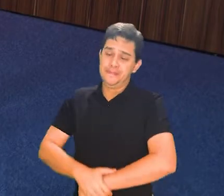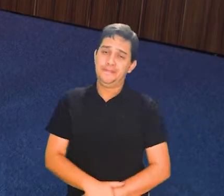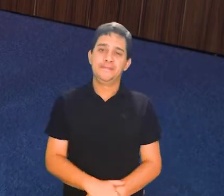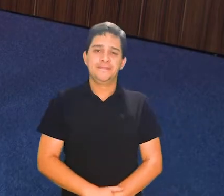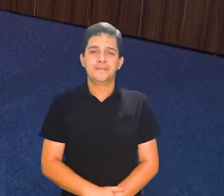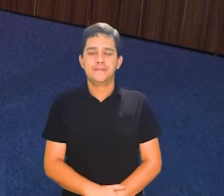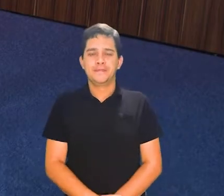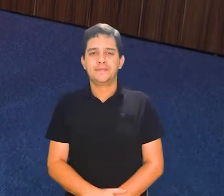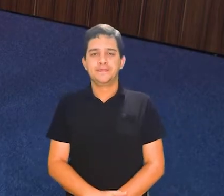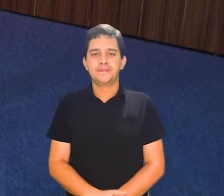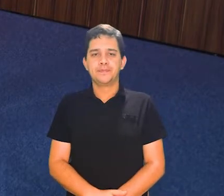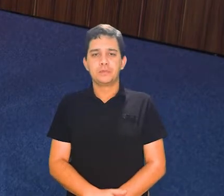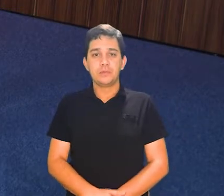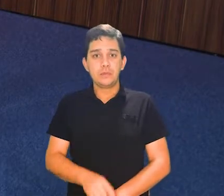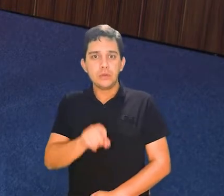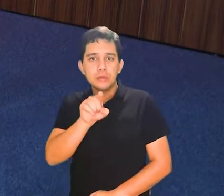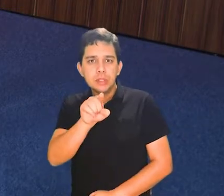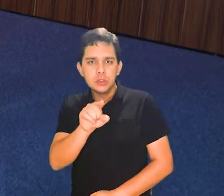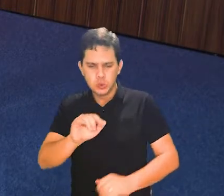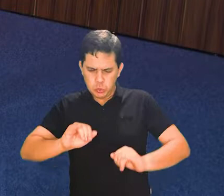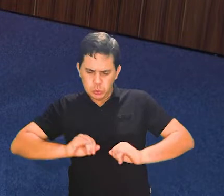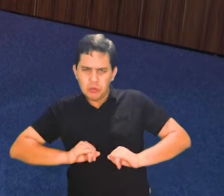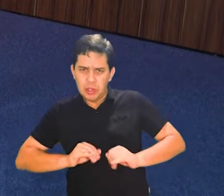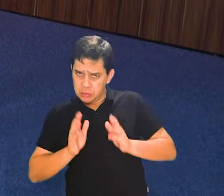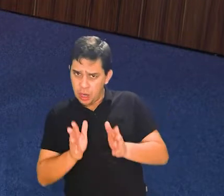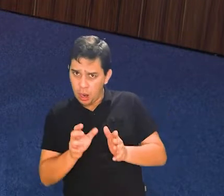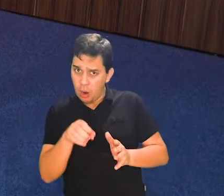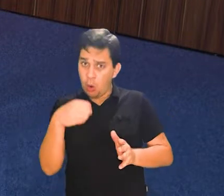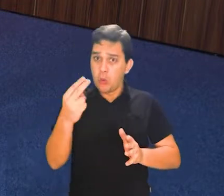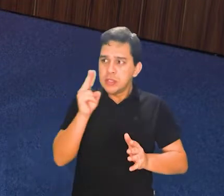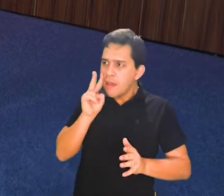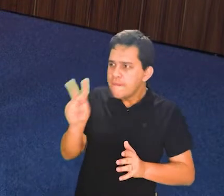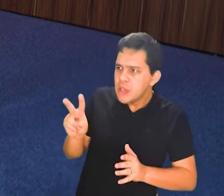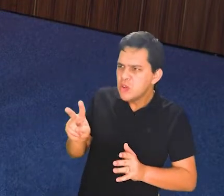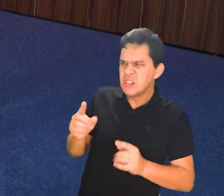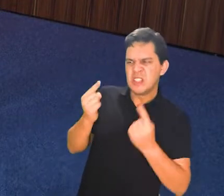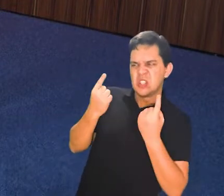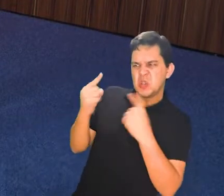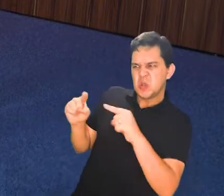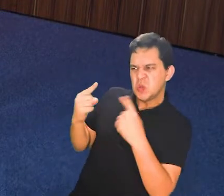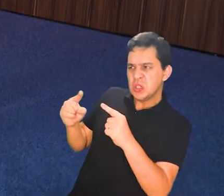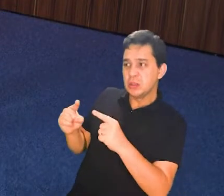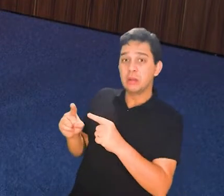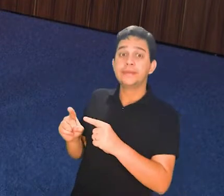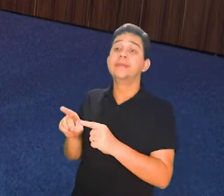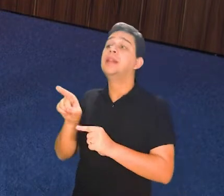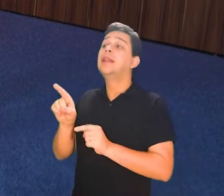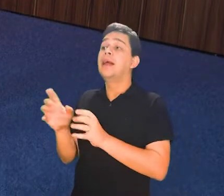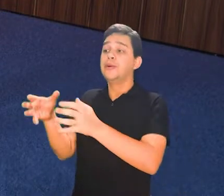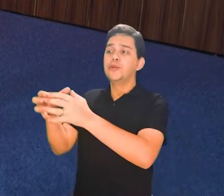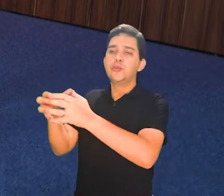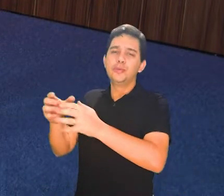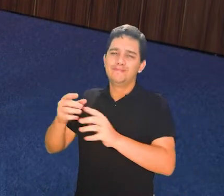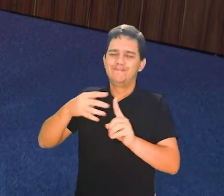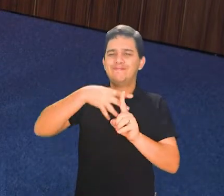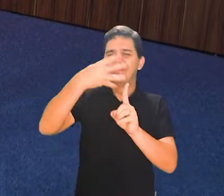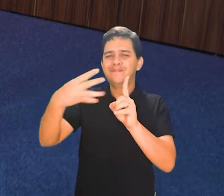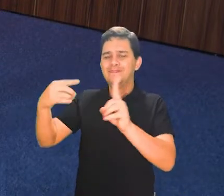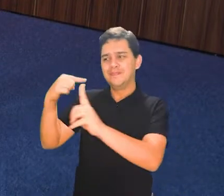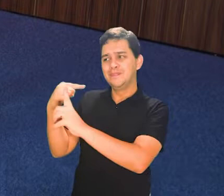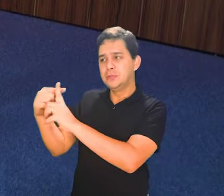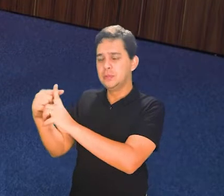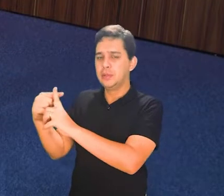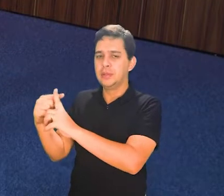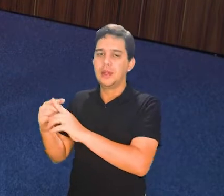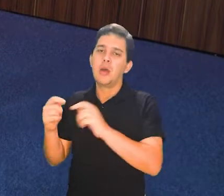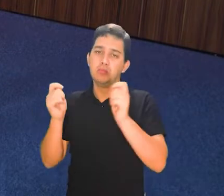você tenha sofrido ou presenciado uma situação de desrespeito à população LGBTI+, é possível obter acolhimento